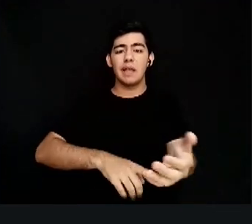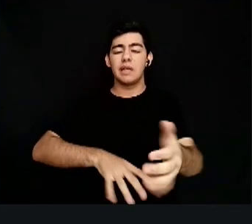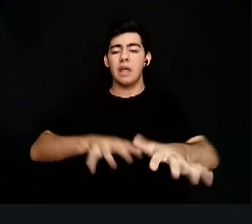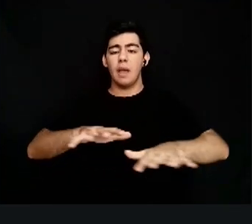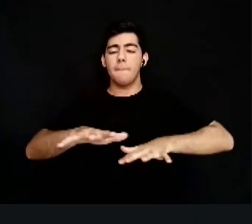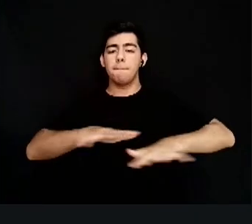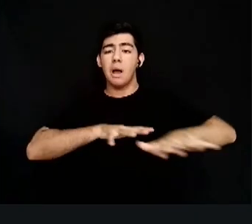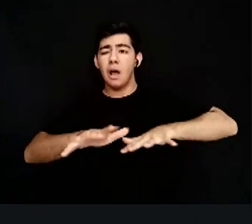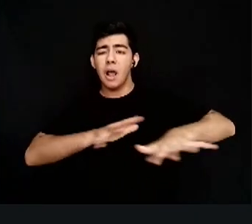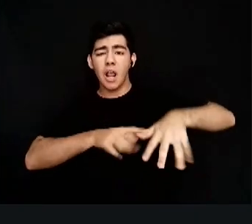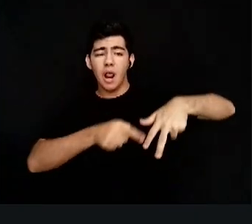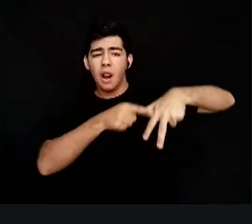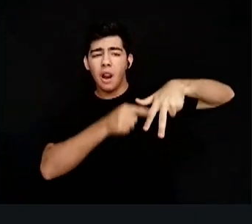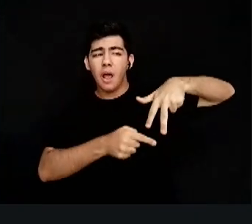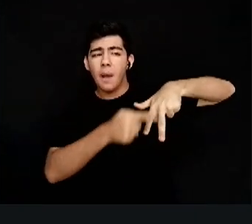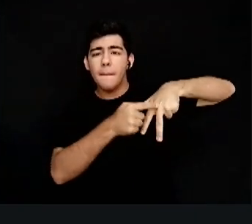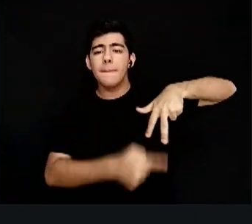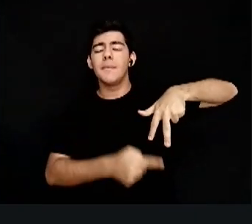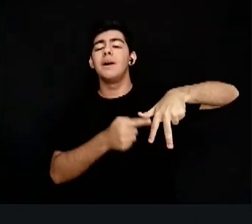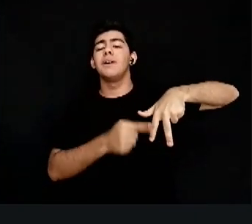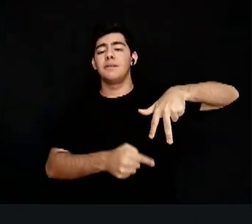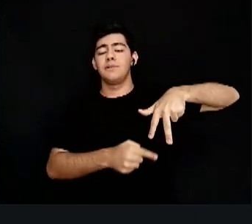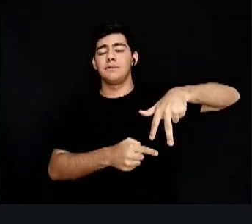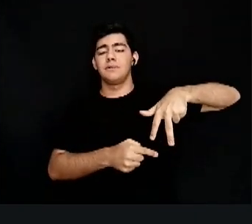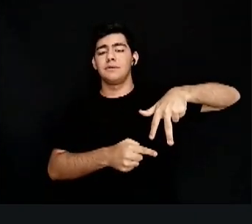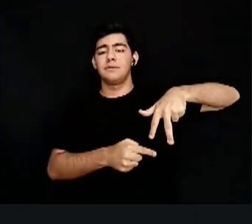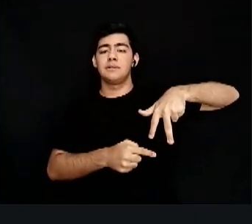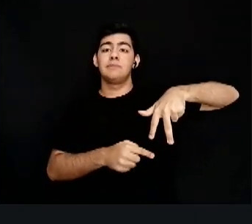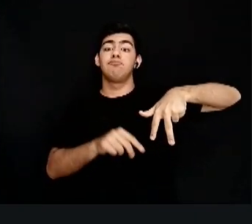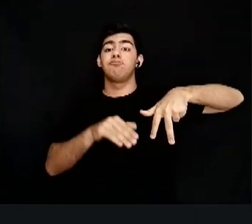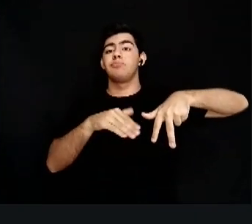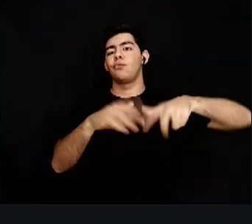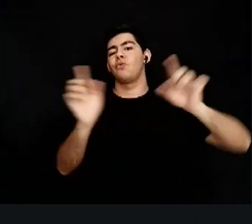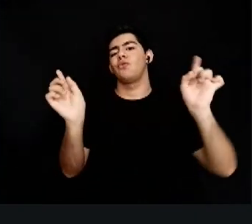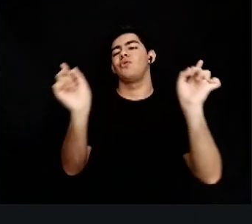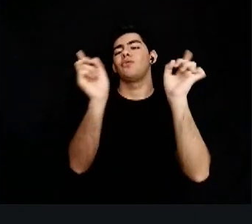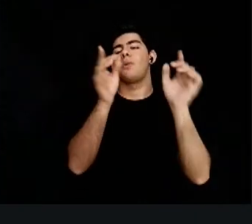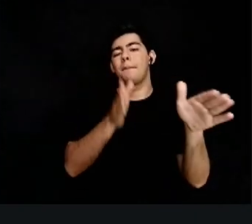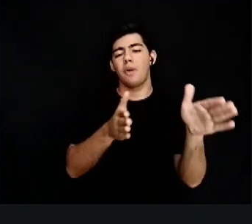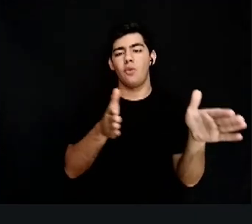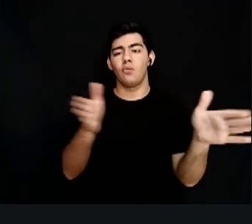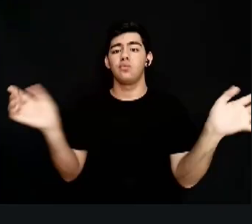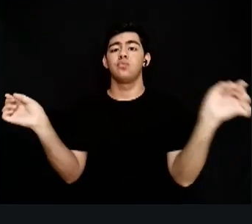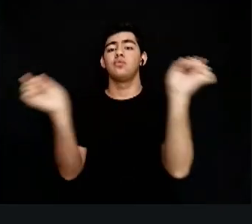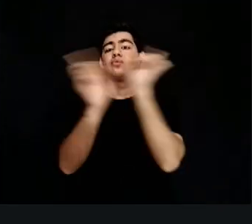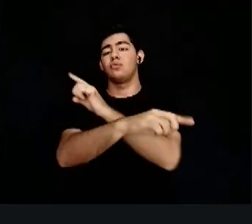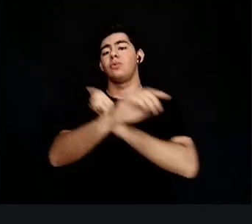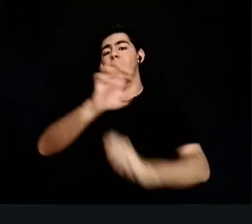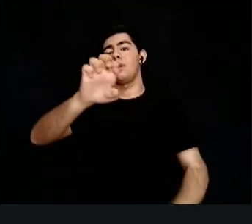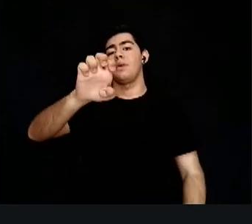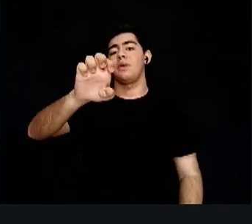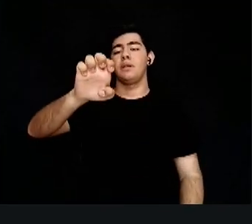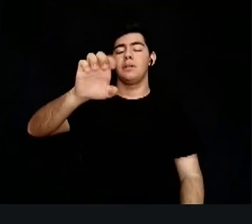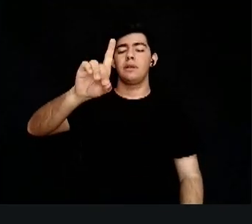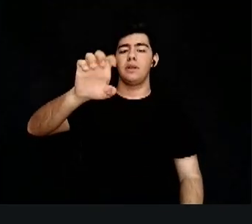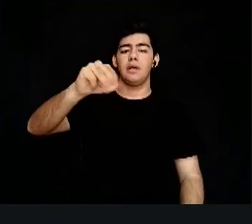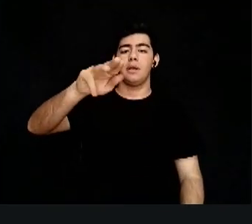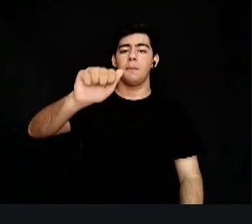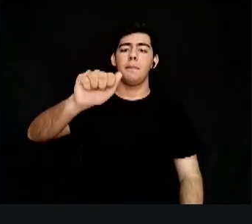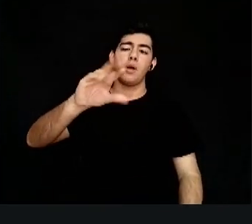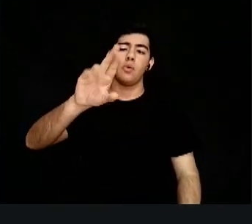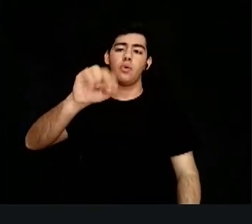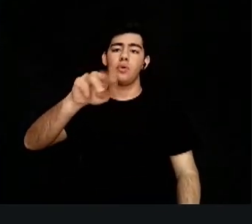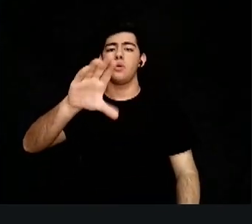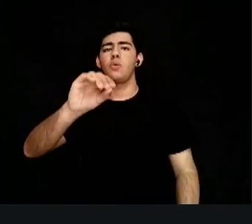né, das pernas, né, para a circulação, para o coração. E eles podem evoluir, né, no longo prazo com edema crônico